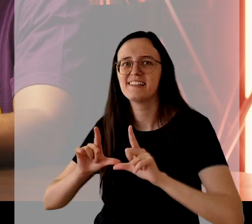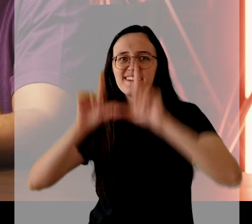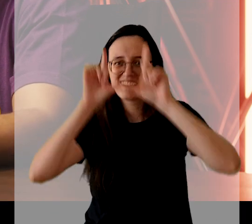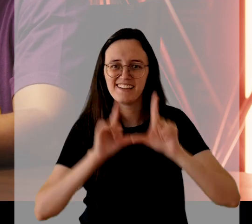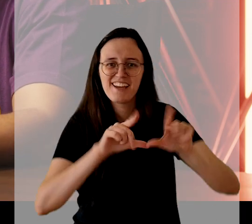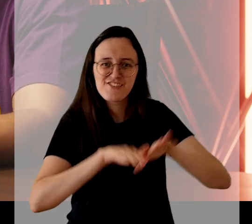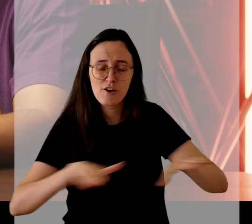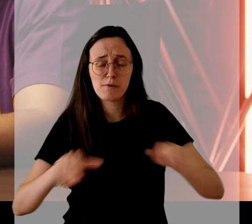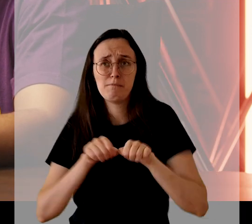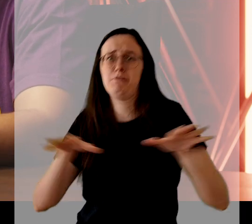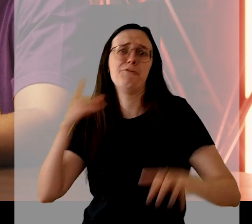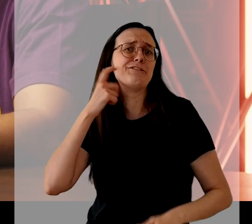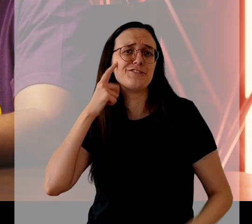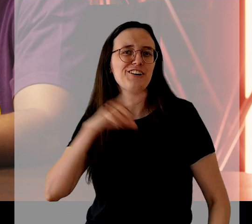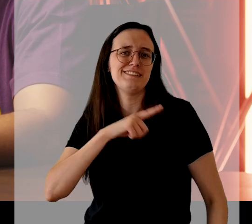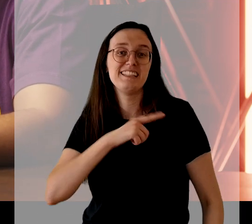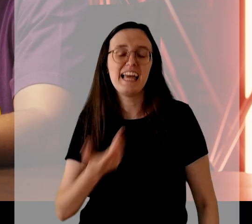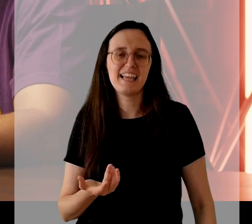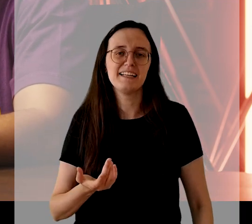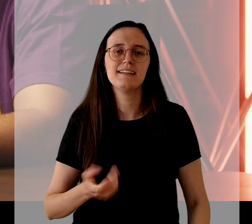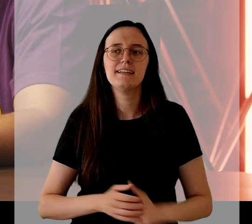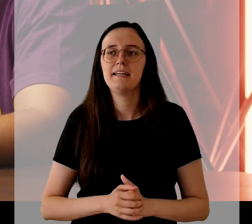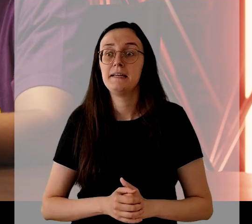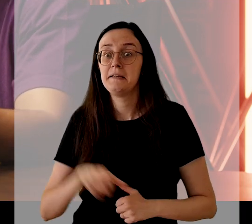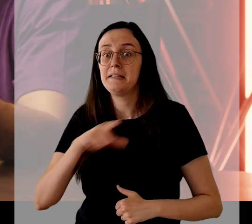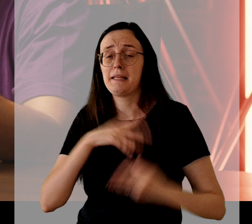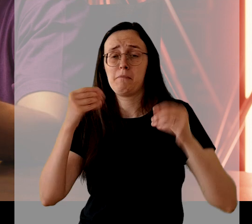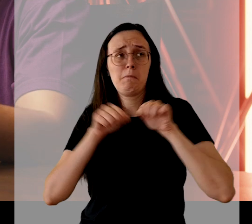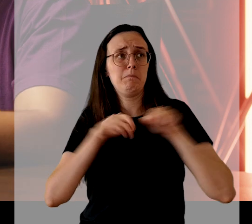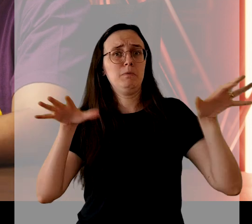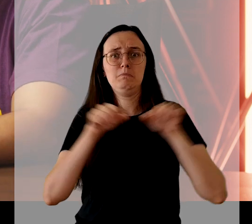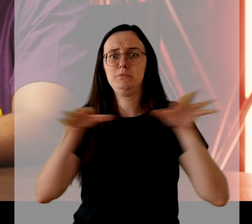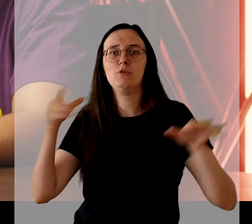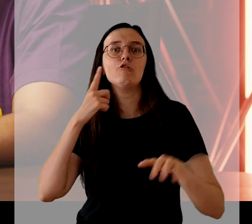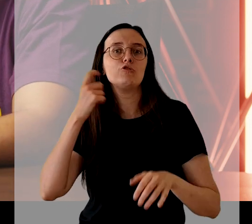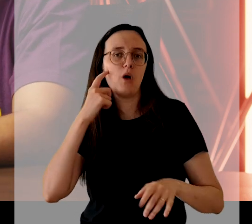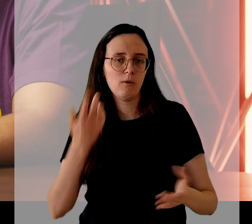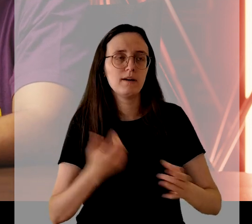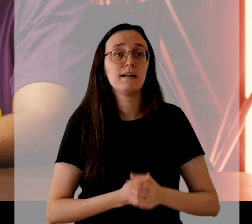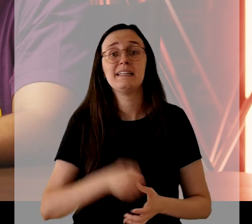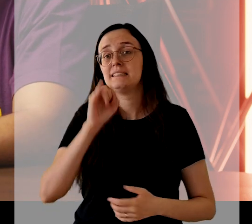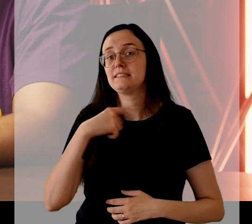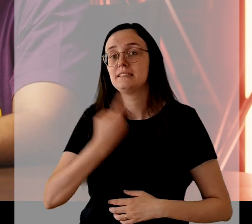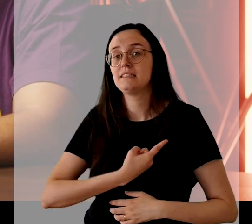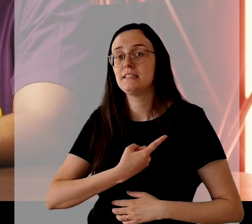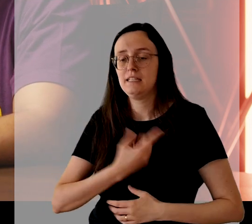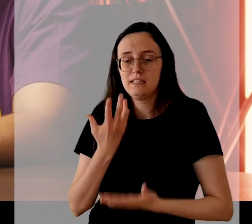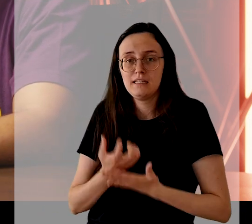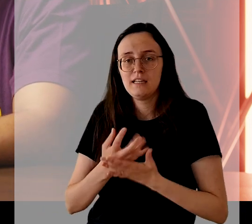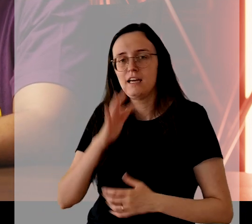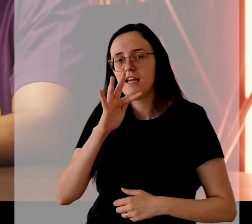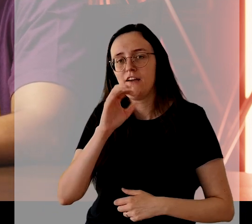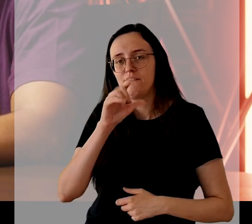é super um lugar que reverbera bastante, né? O som, muita reflexão sonora. Se a gente gravar